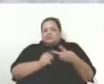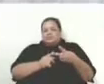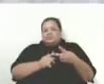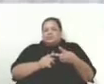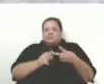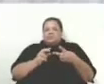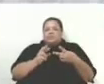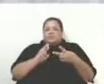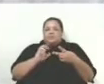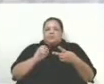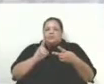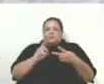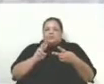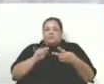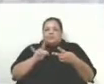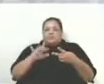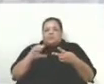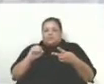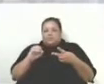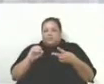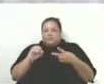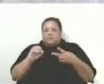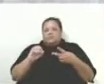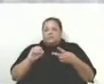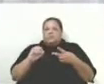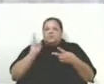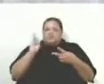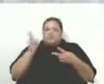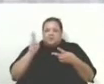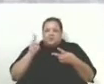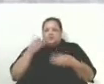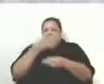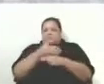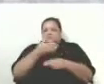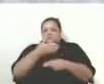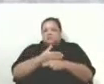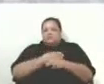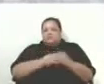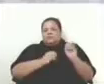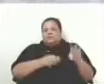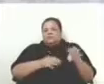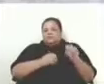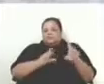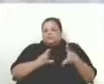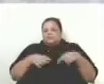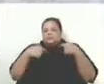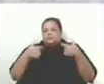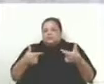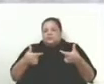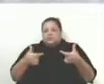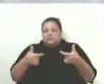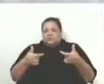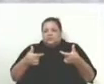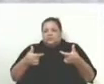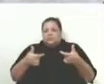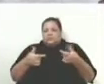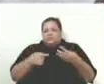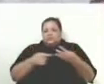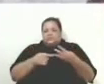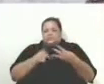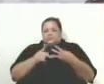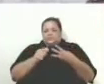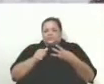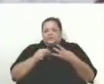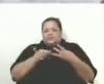Casale, grande educador que está sempre envolvido em todas as ações de educação de Botucatu, a Patrícia Liberato, que é a